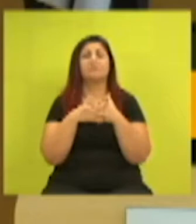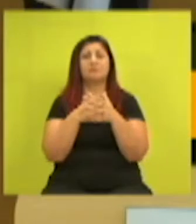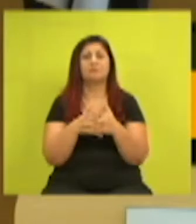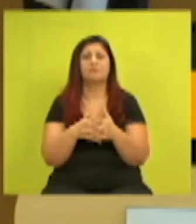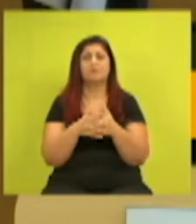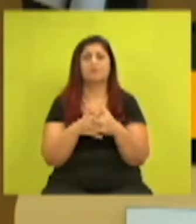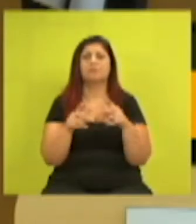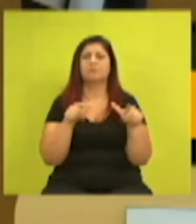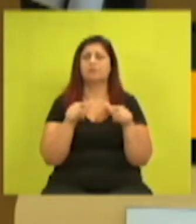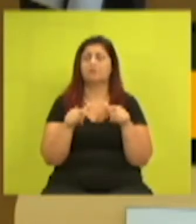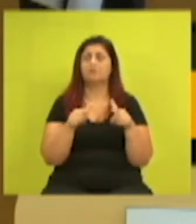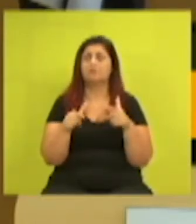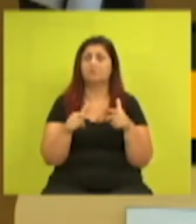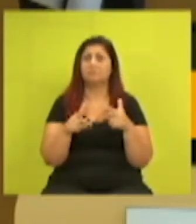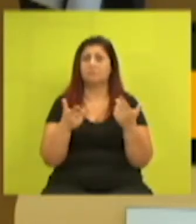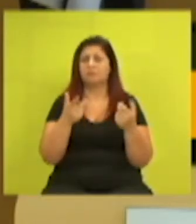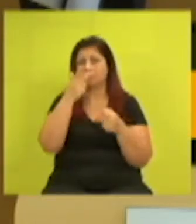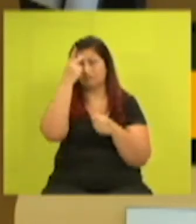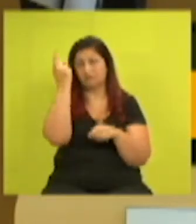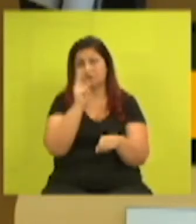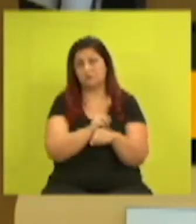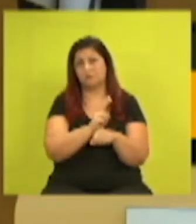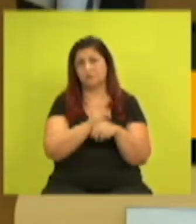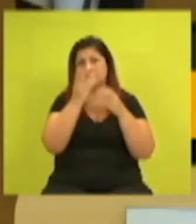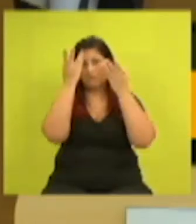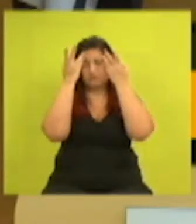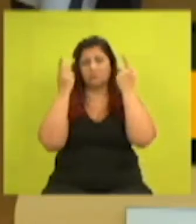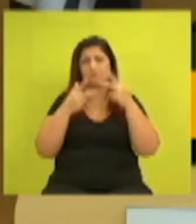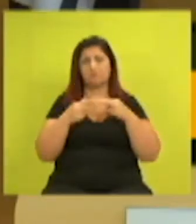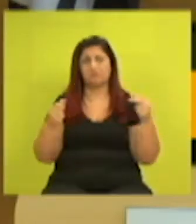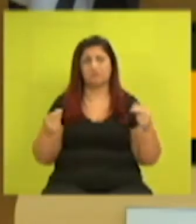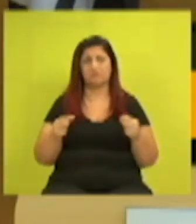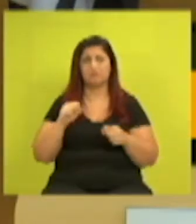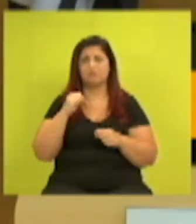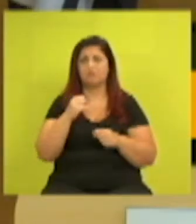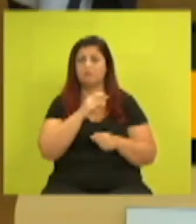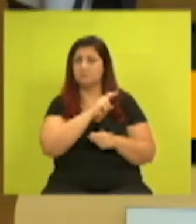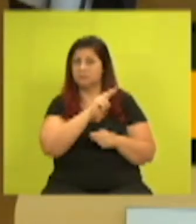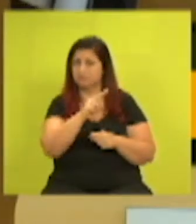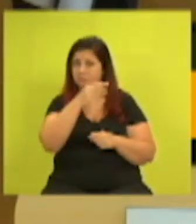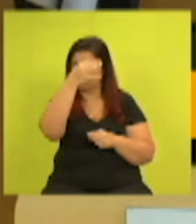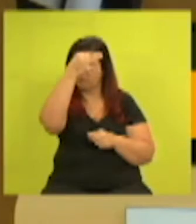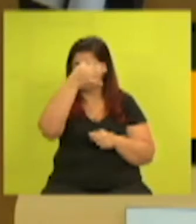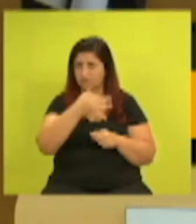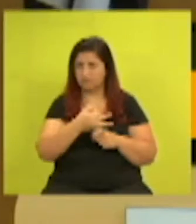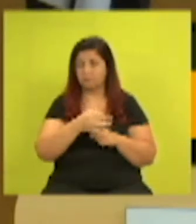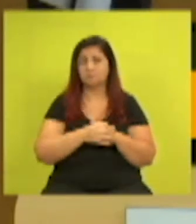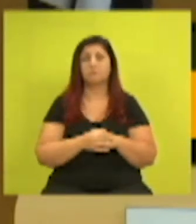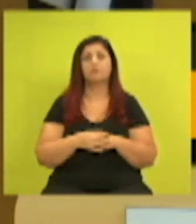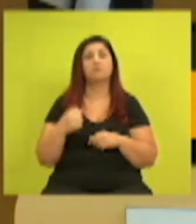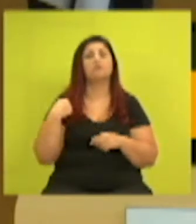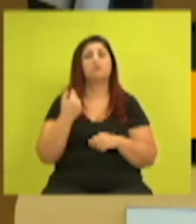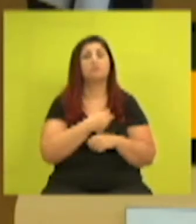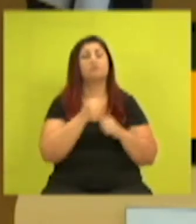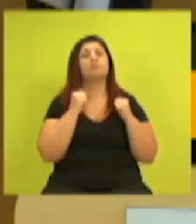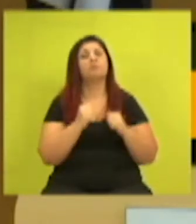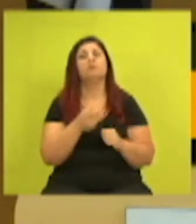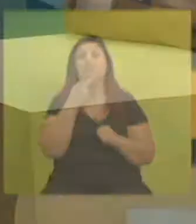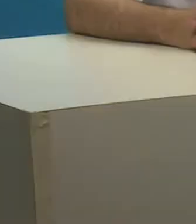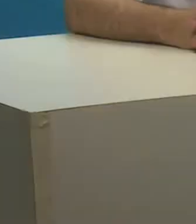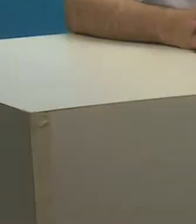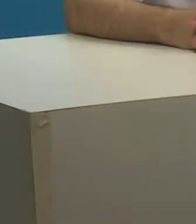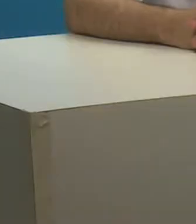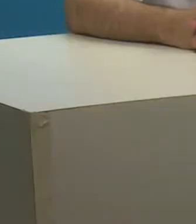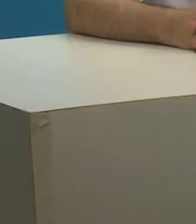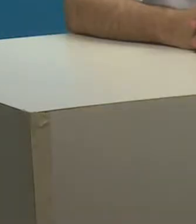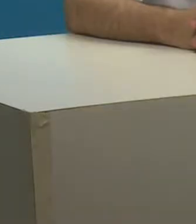trabalho de muitas pessoas, sobretudo na causa animal. Dessa forma, regulamentando o nosso regimento, estaremos amparados para continuar com o nosso